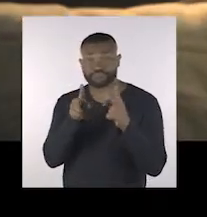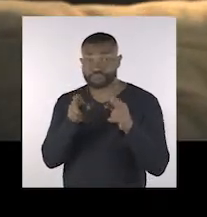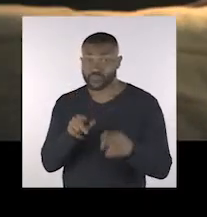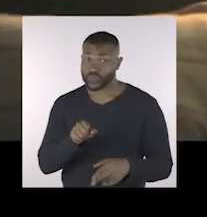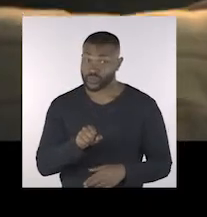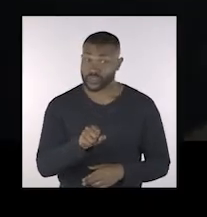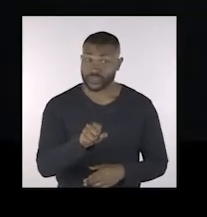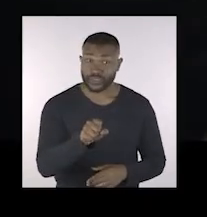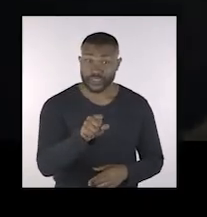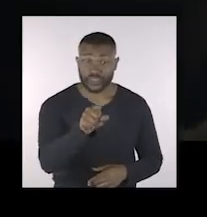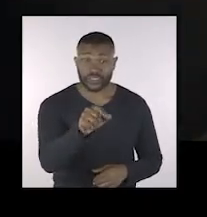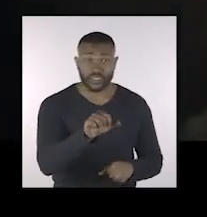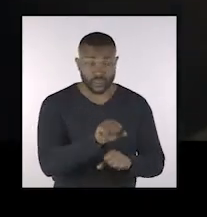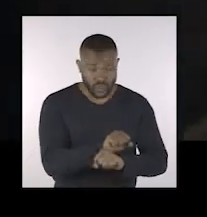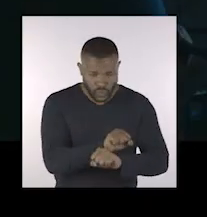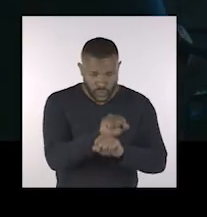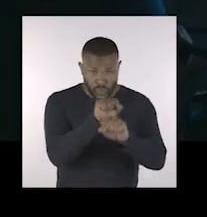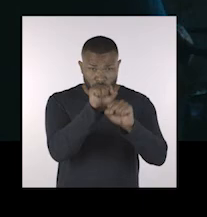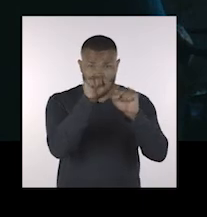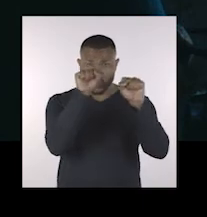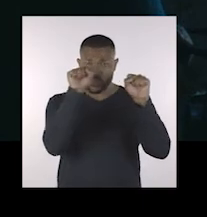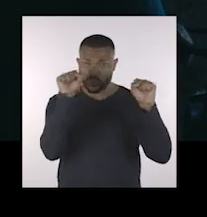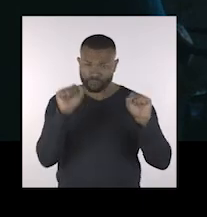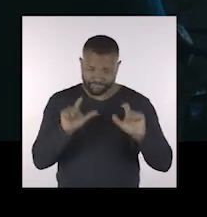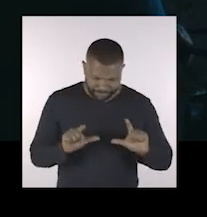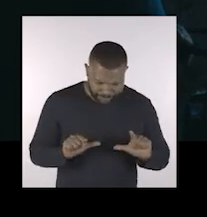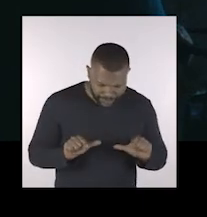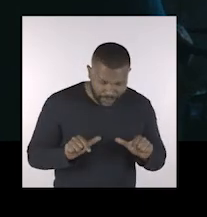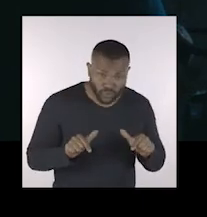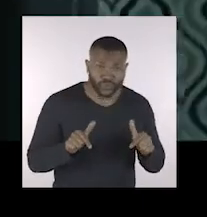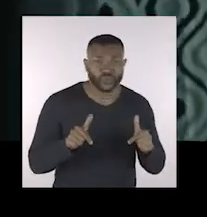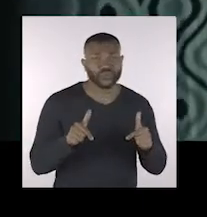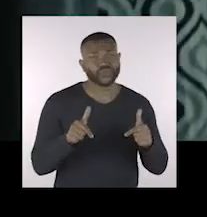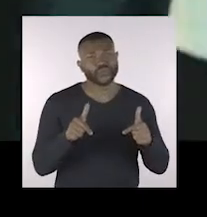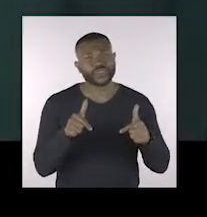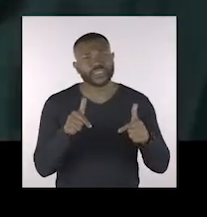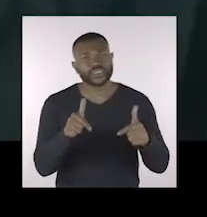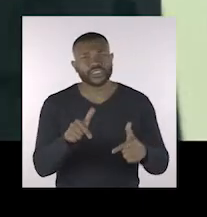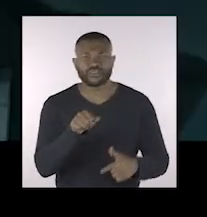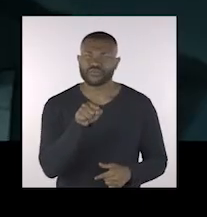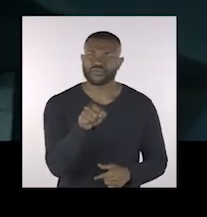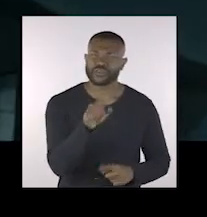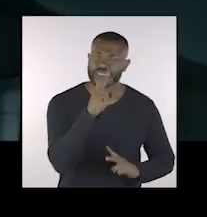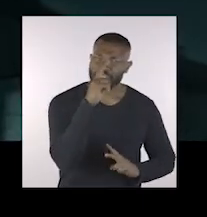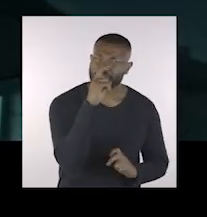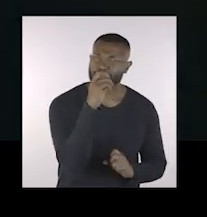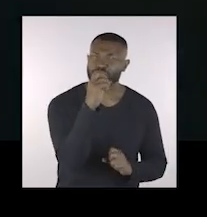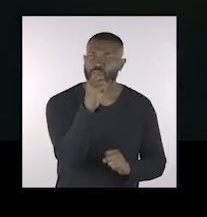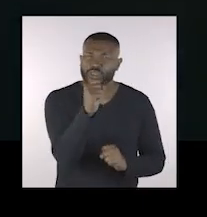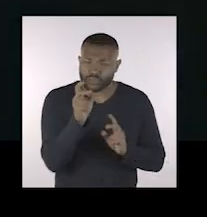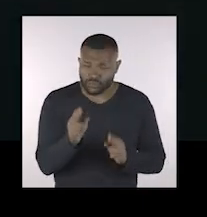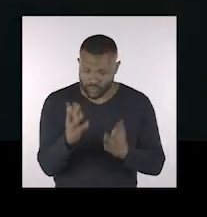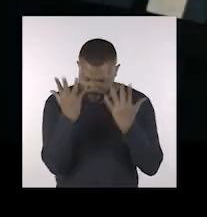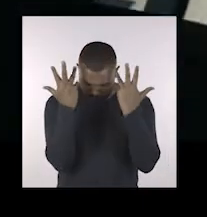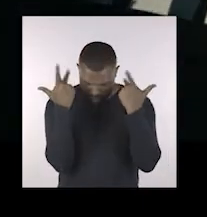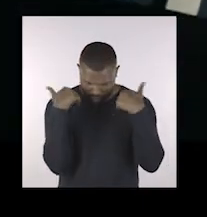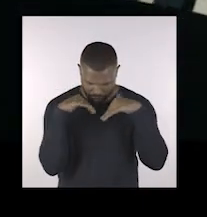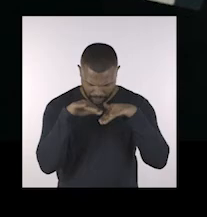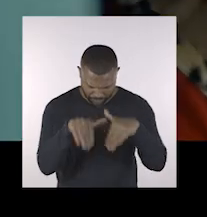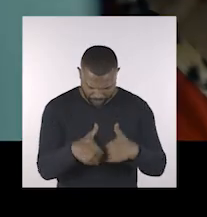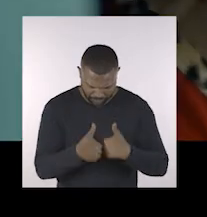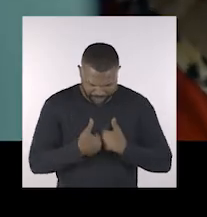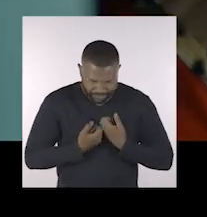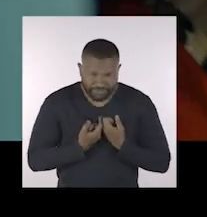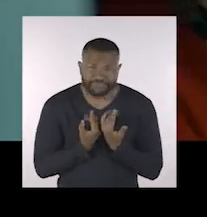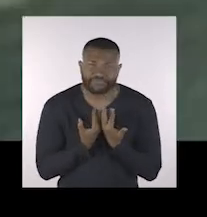ser assunto e já corta a cedo para adulta que tem amor só de um